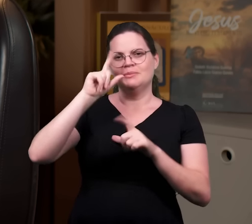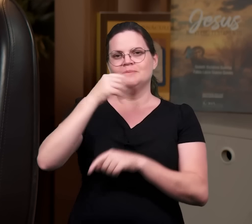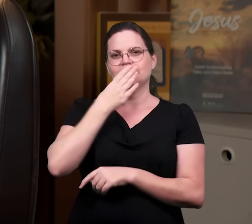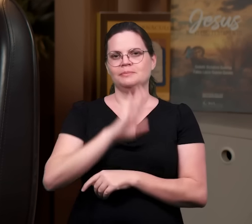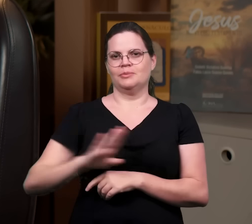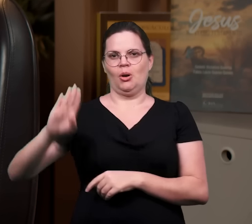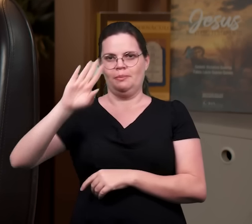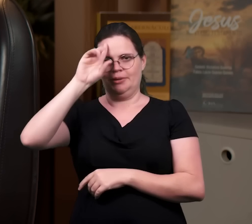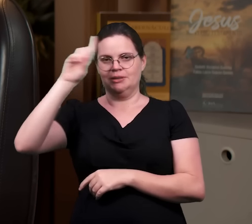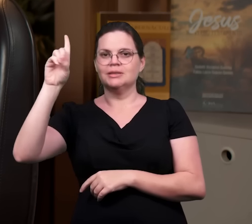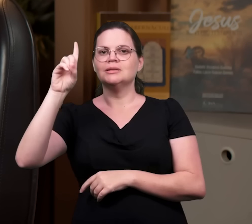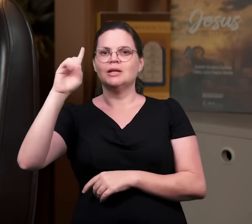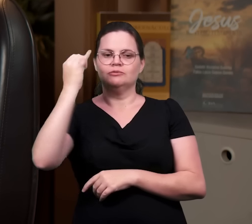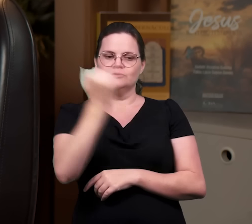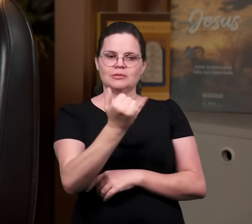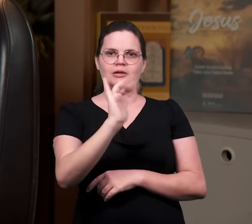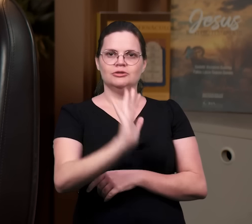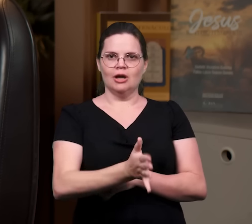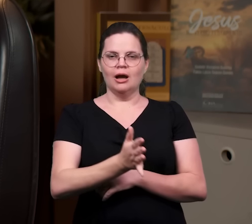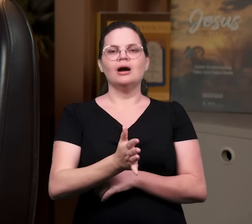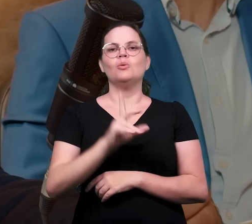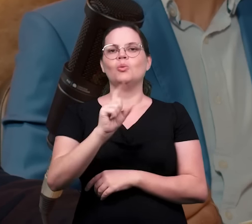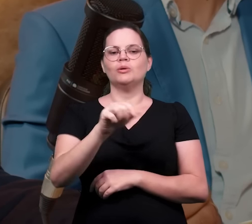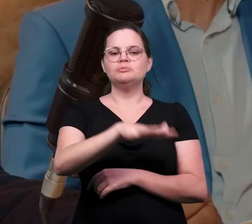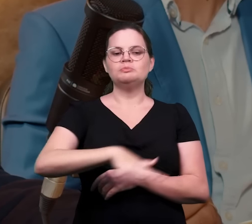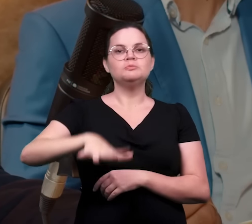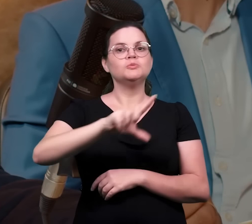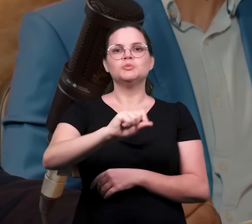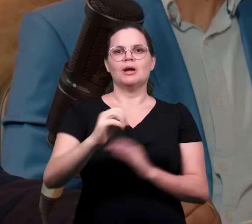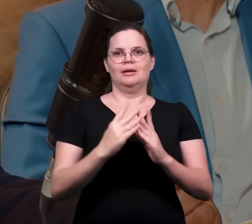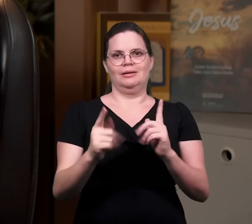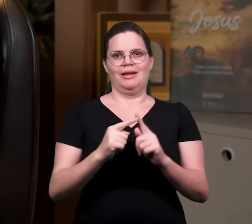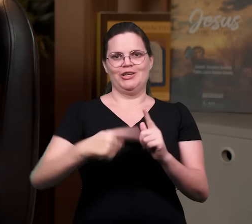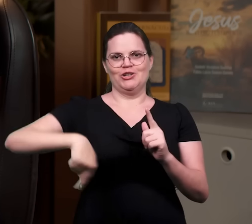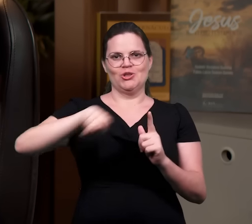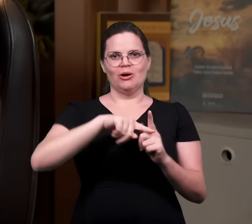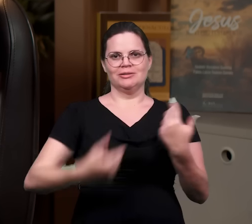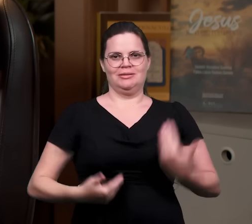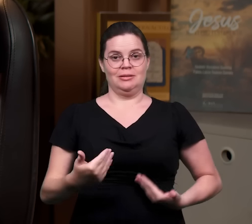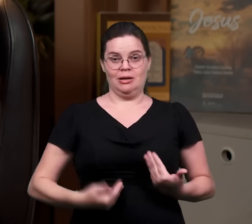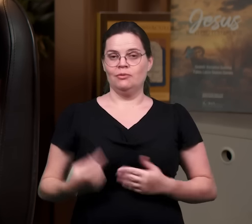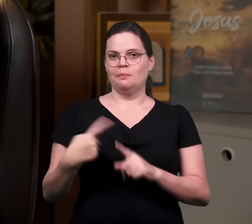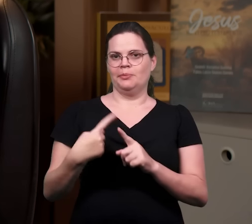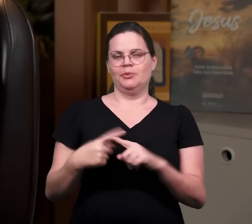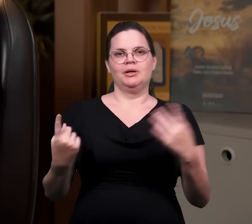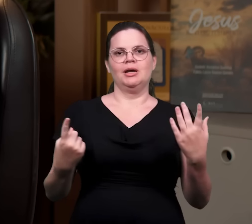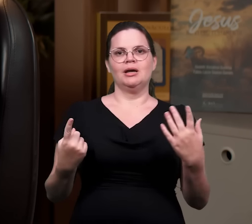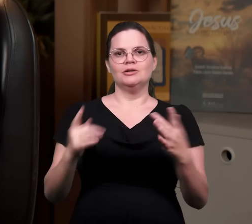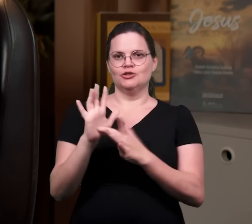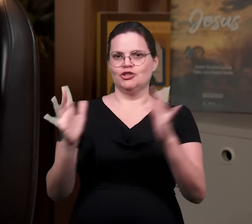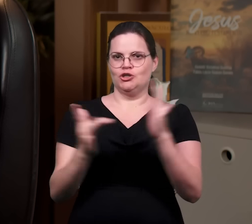promessa que Deus fez para a igreja. Jesus, ele, como Moisés, ele